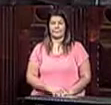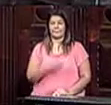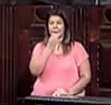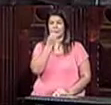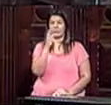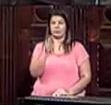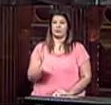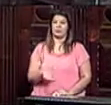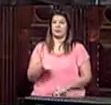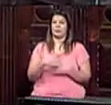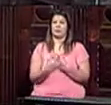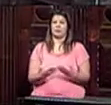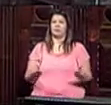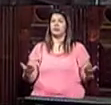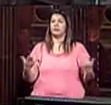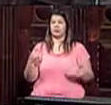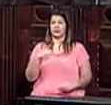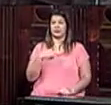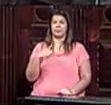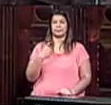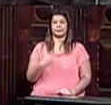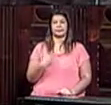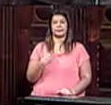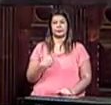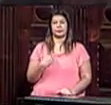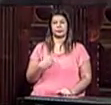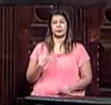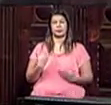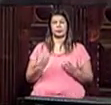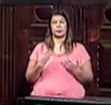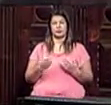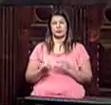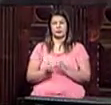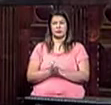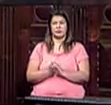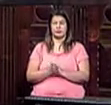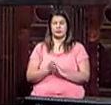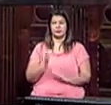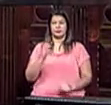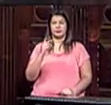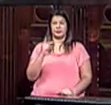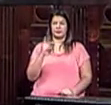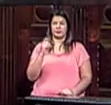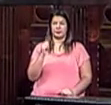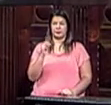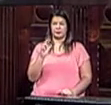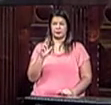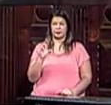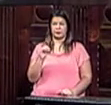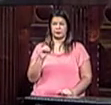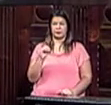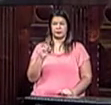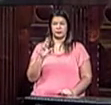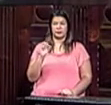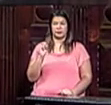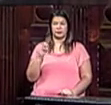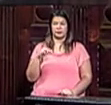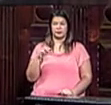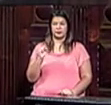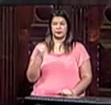Boa tarde a todas e todos. Eu queria cumprimentar o deputado Paulo Ramos, que nos brindou com um discurso